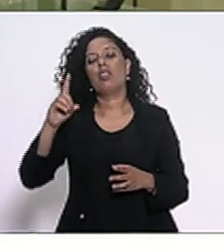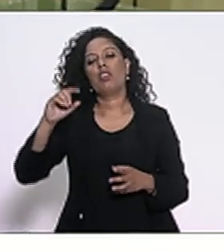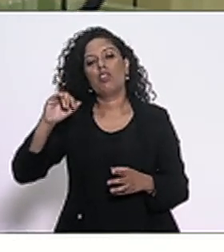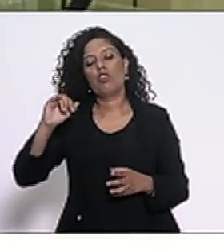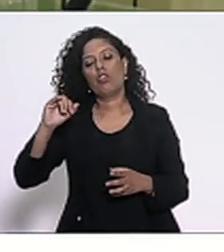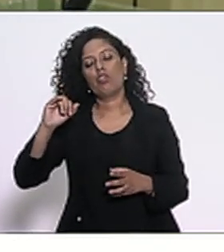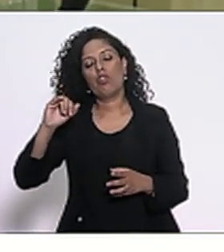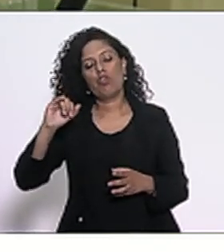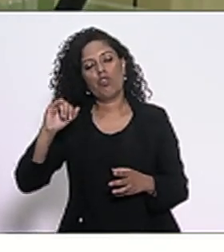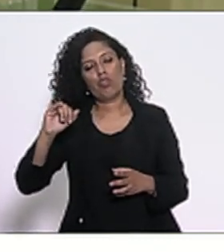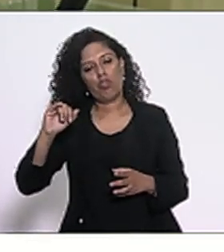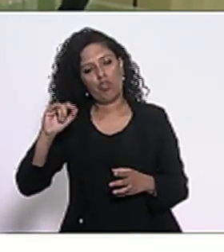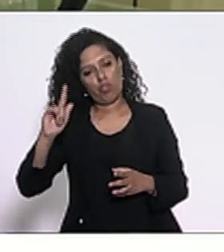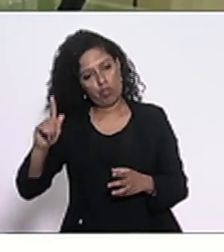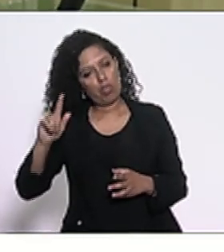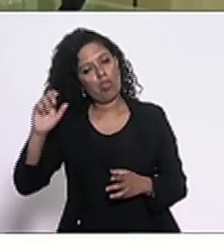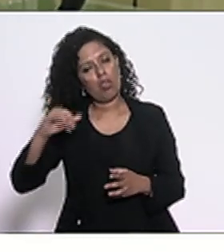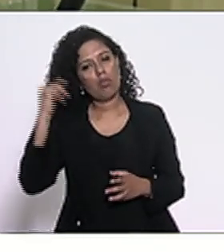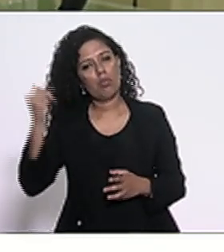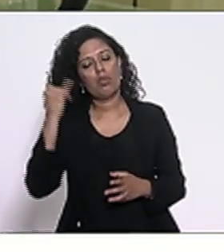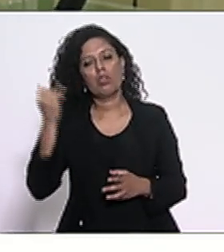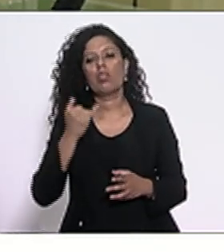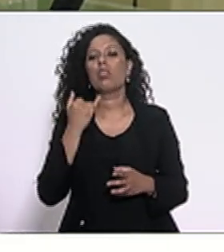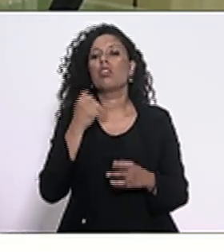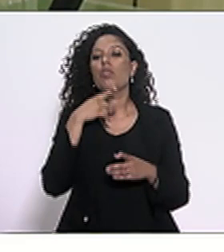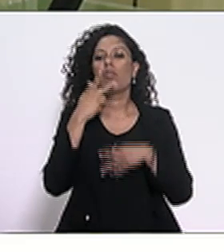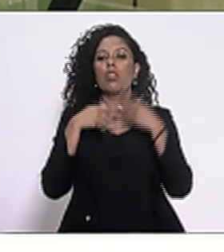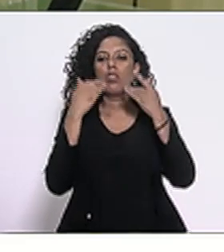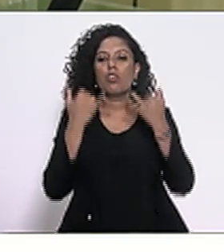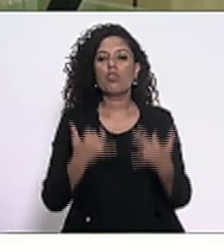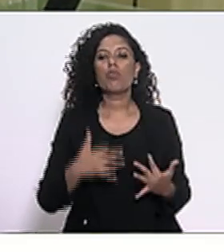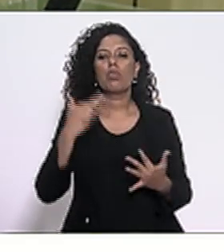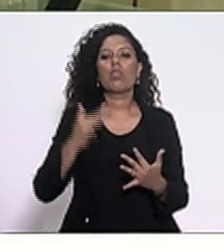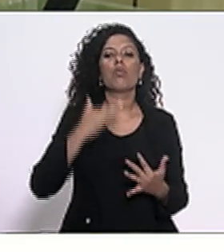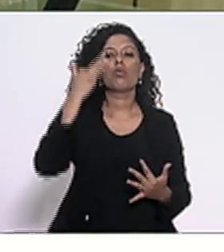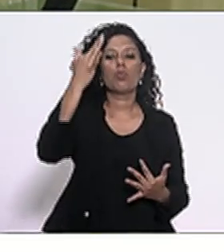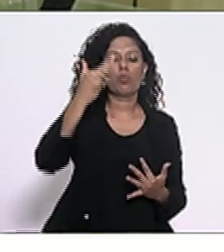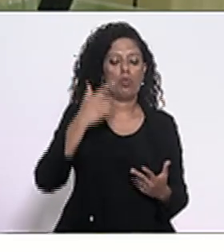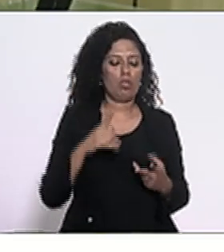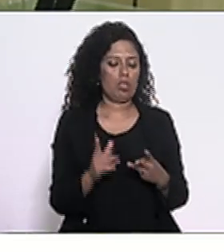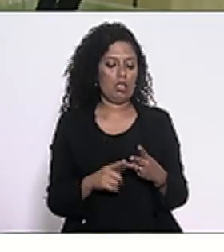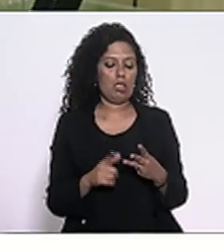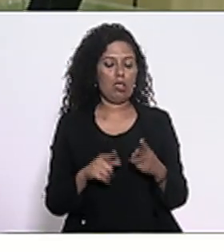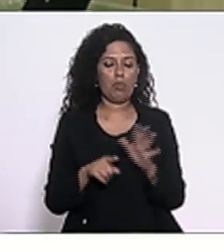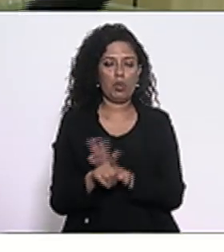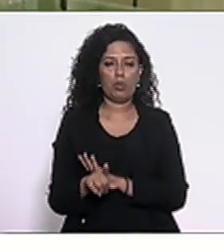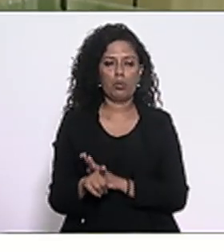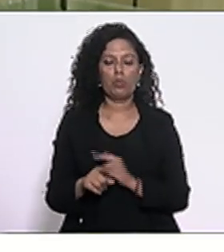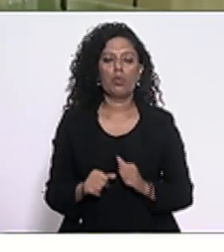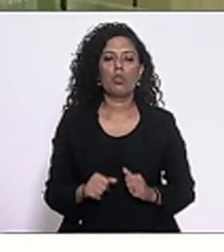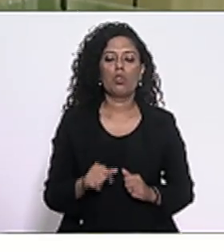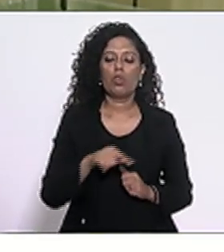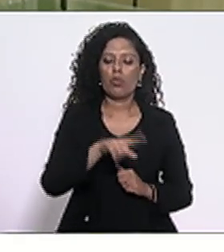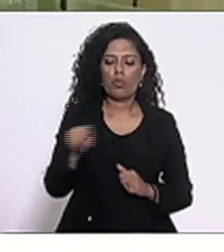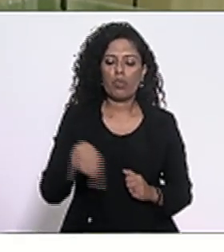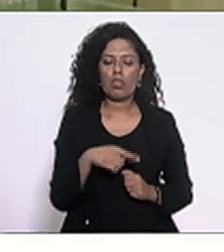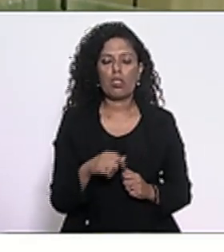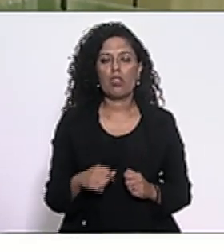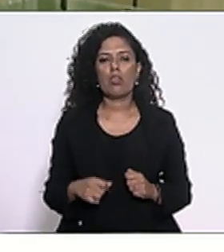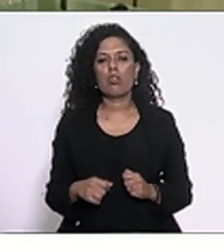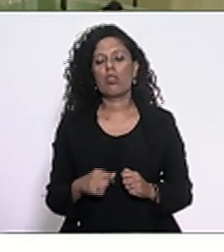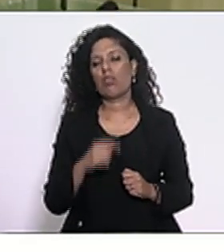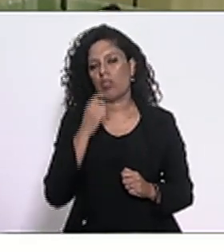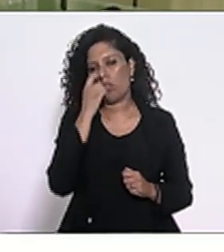né, qual é o caminho das pedras. A outra pergunta é como é que o Proderj tem